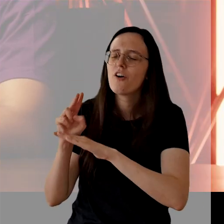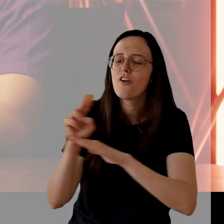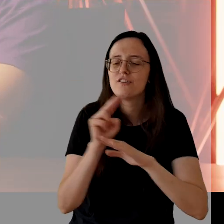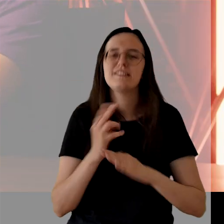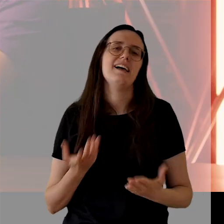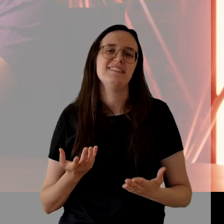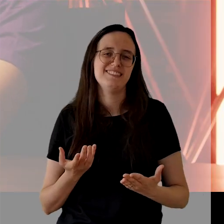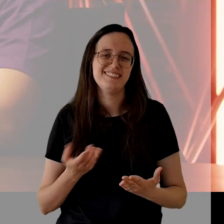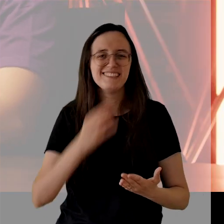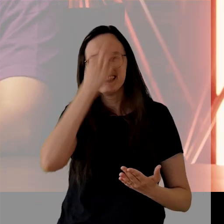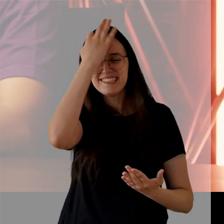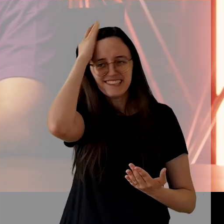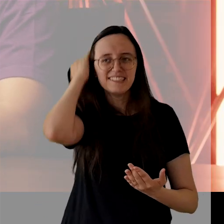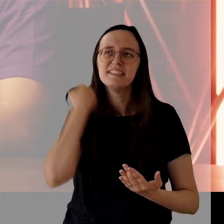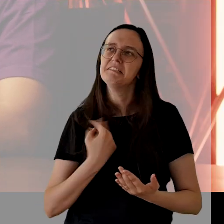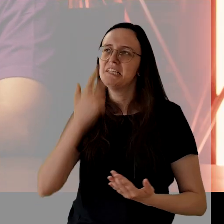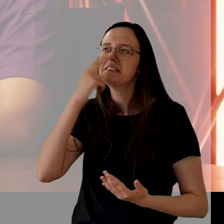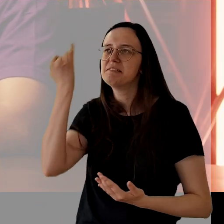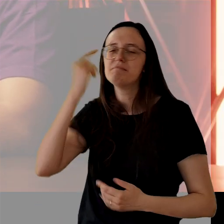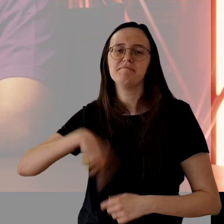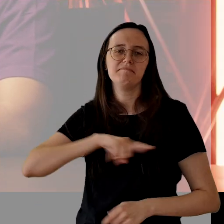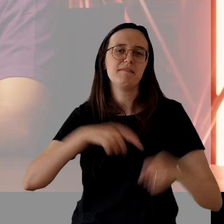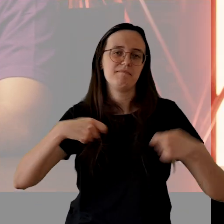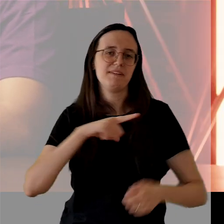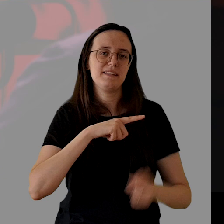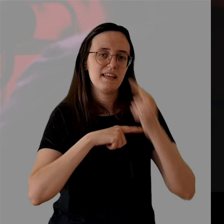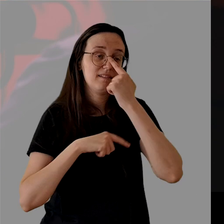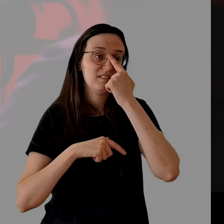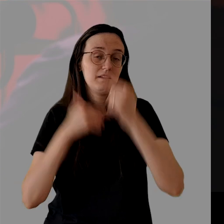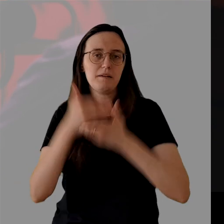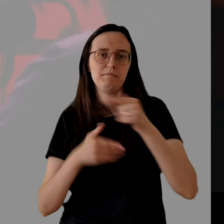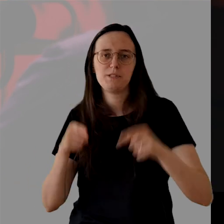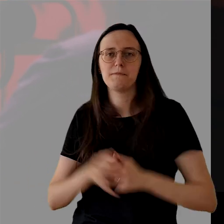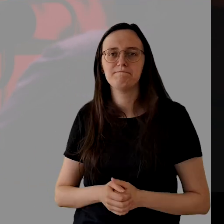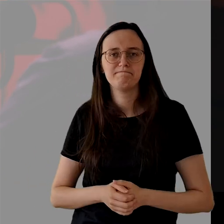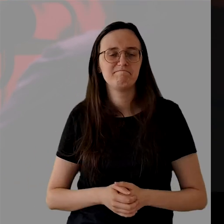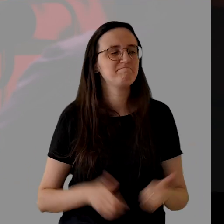De condicionamento que é legal a gente ter, assim, durante o processo. Pô, legal.